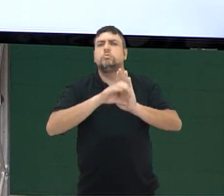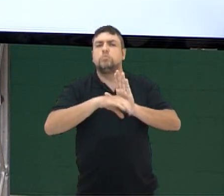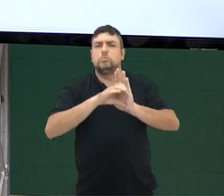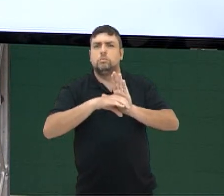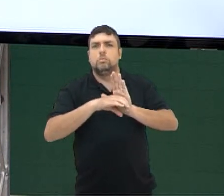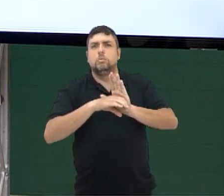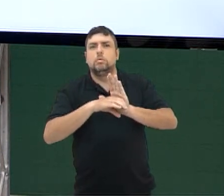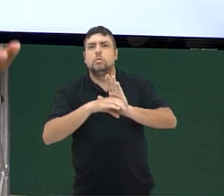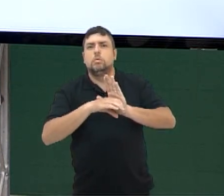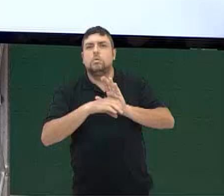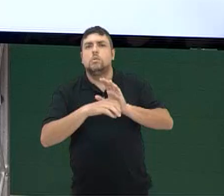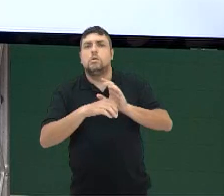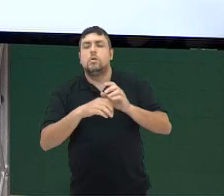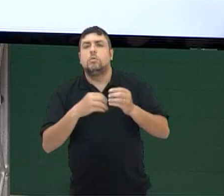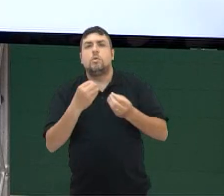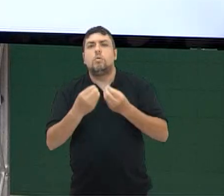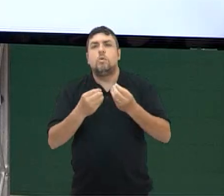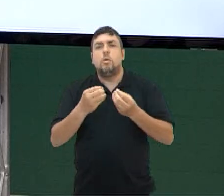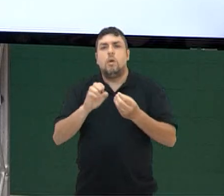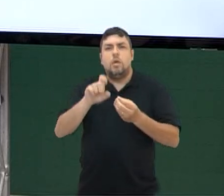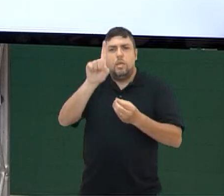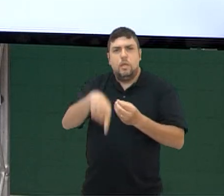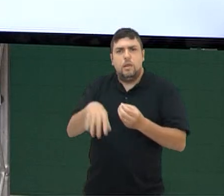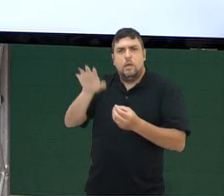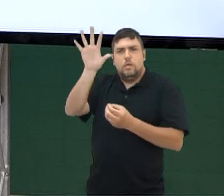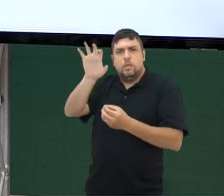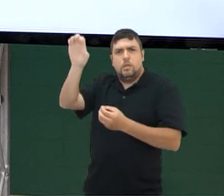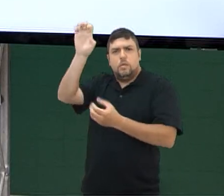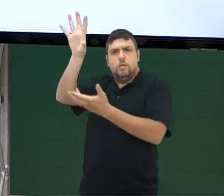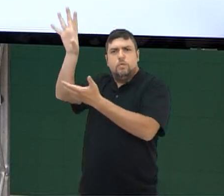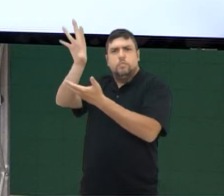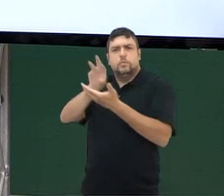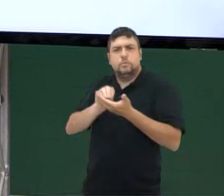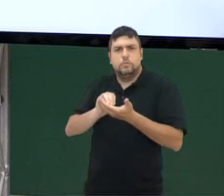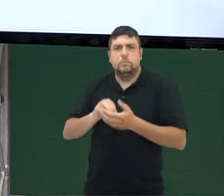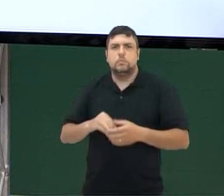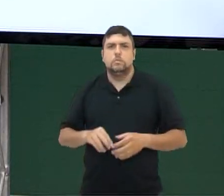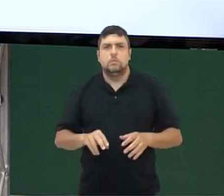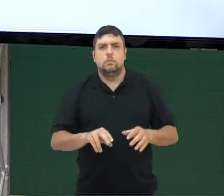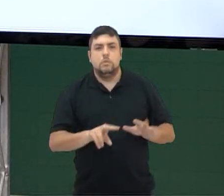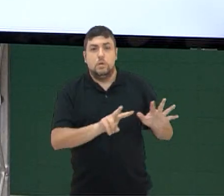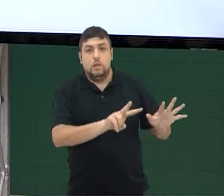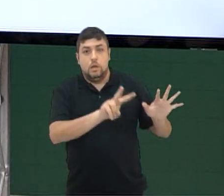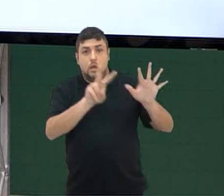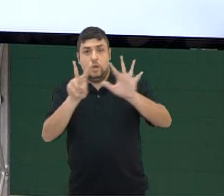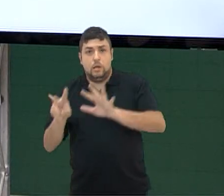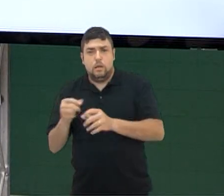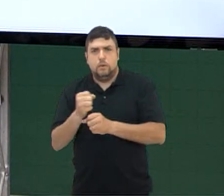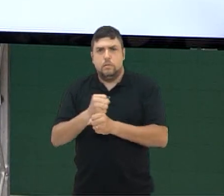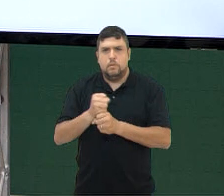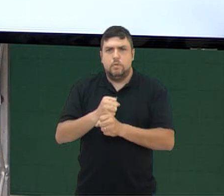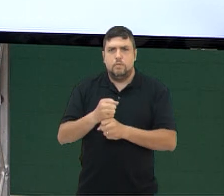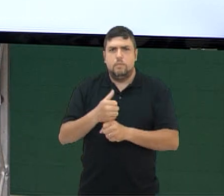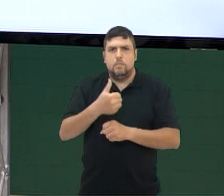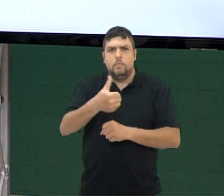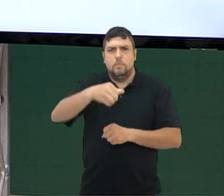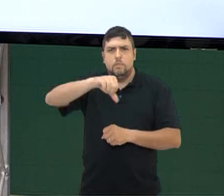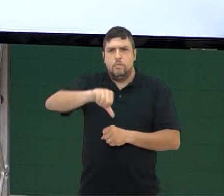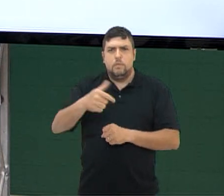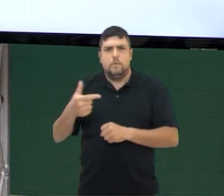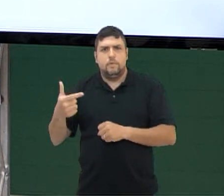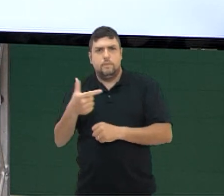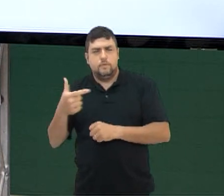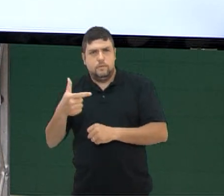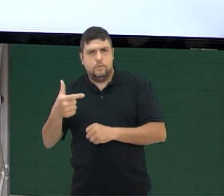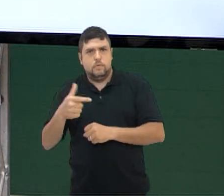vinham inspirados nas vanguardas. Então a Semana de 22, como ela ficou conhecida, ela é basicamente isso. Ela aconteceu